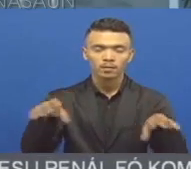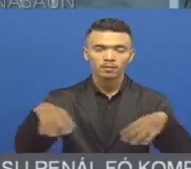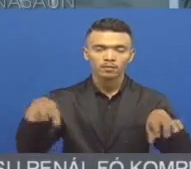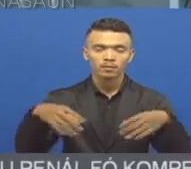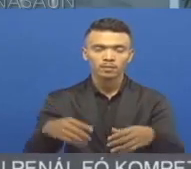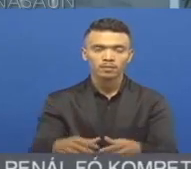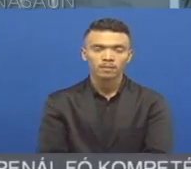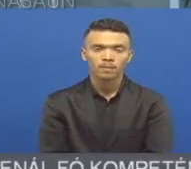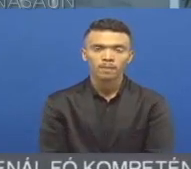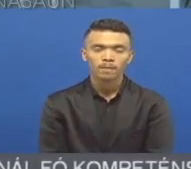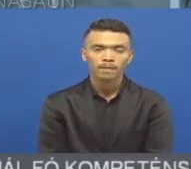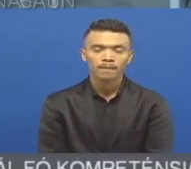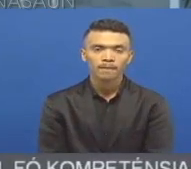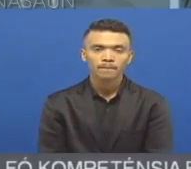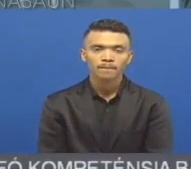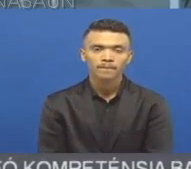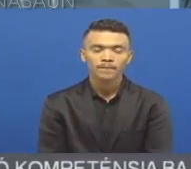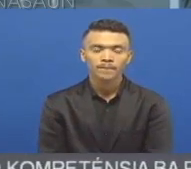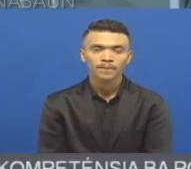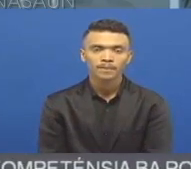balu que implica